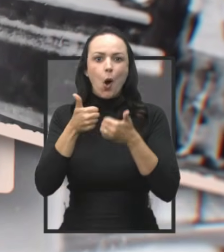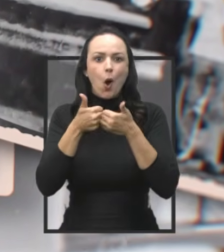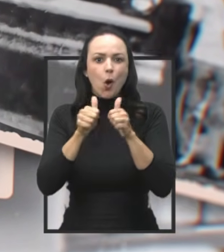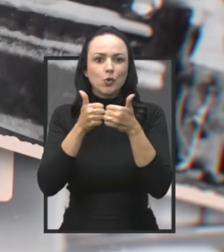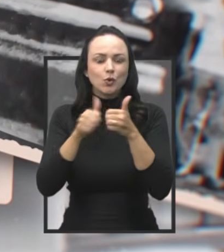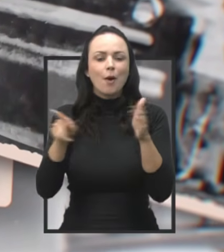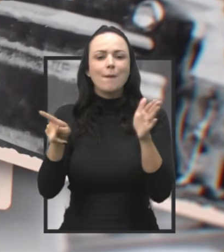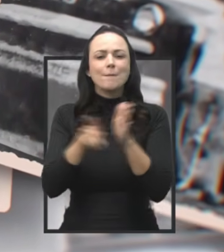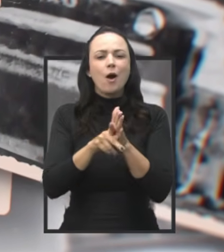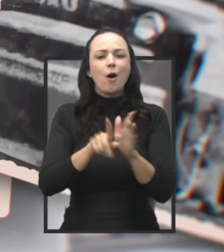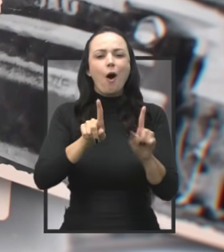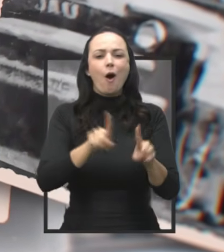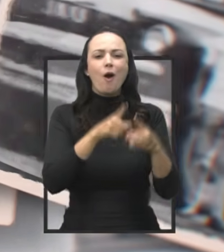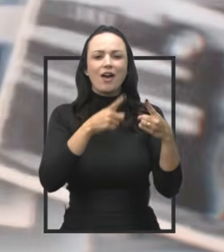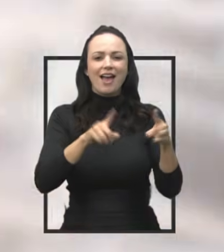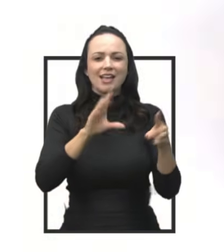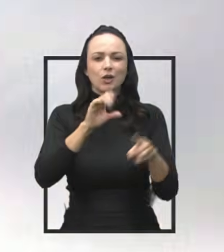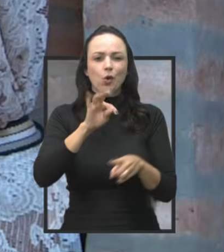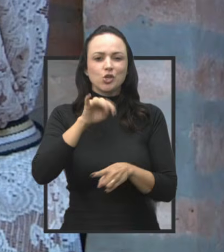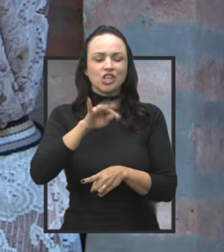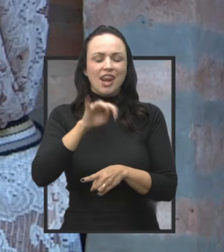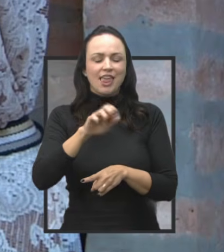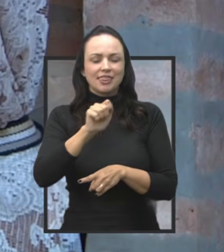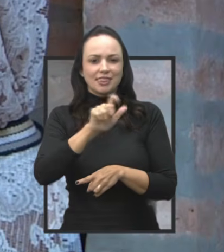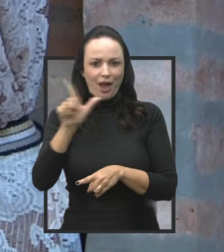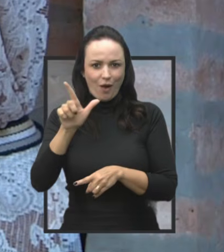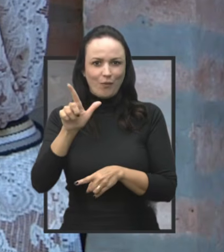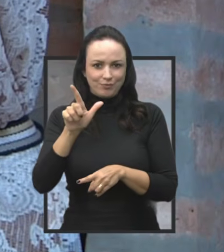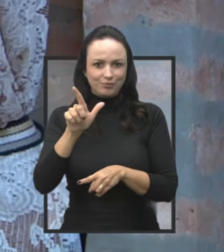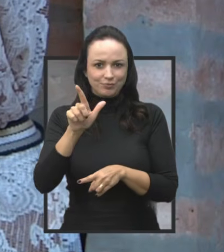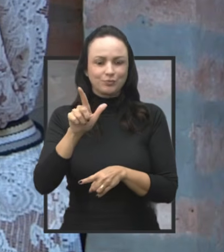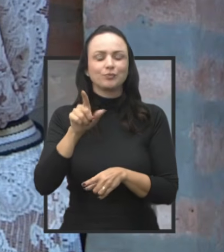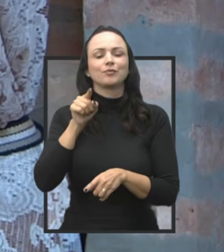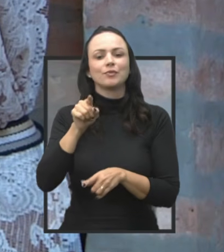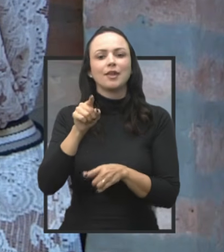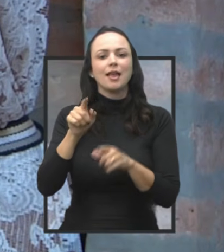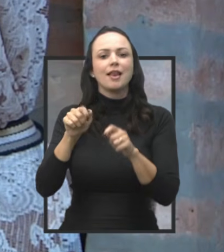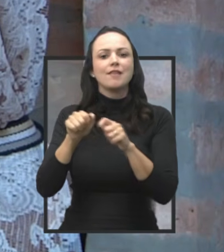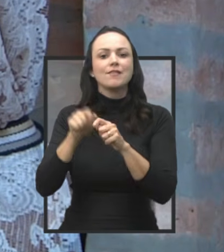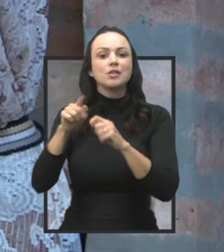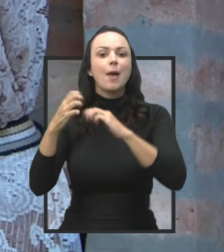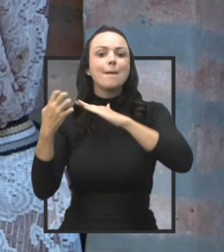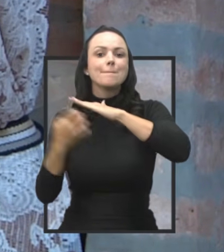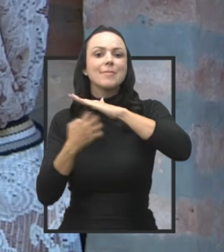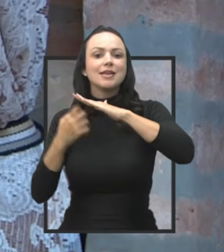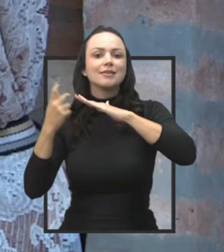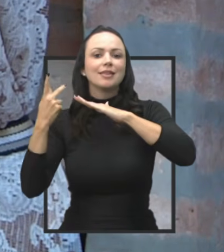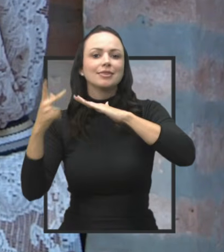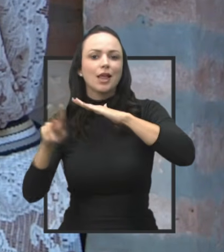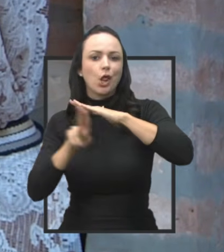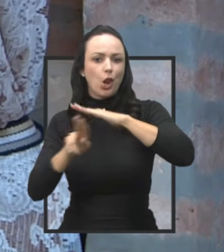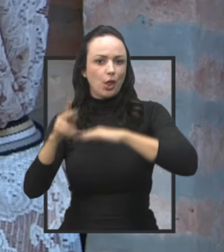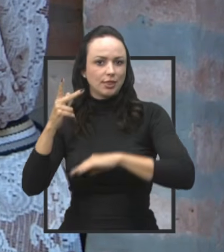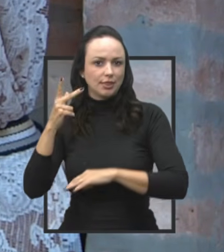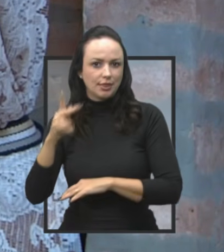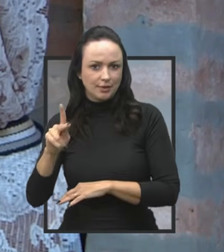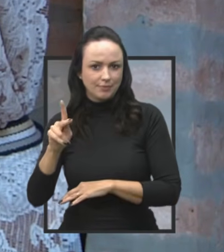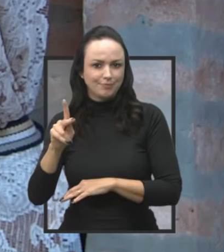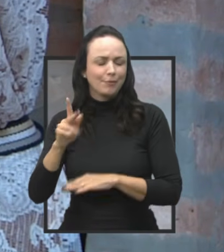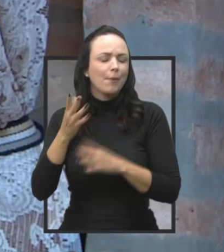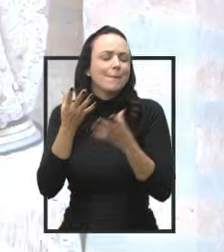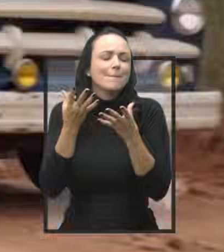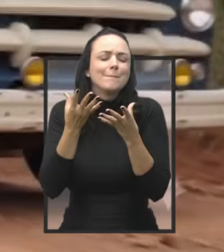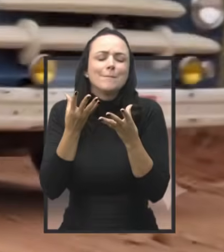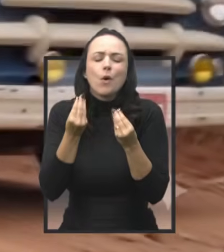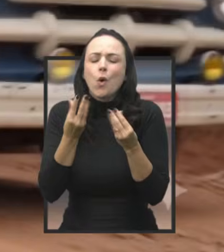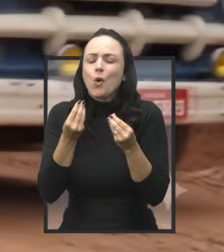que era da Orquestra Continental, ele montou uma empresa individual no nome dele,